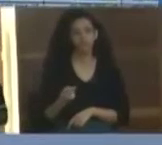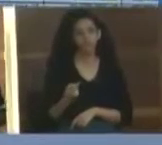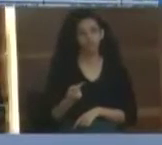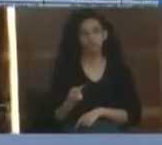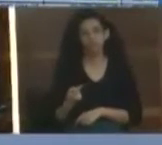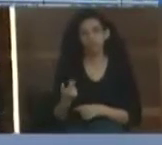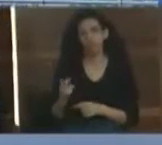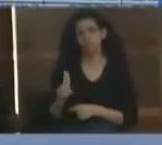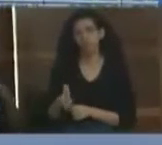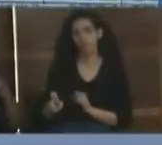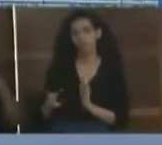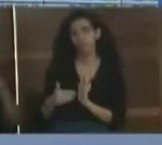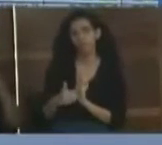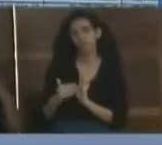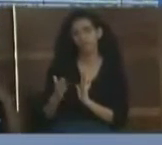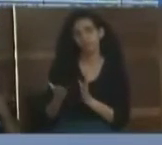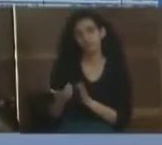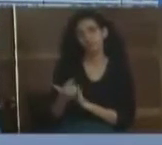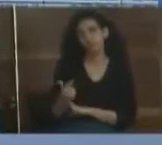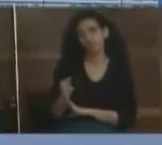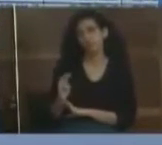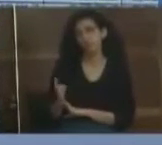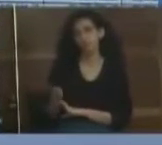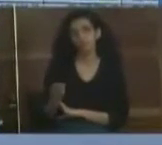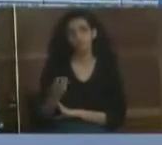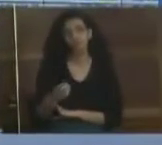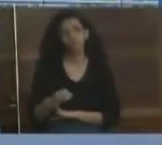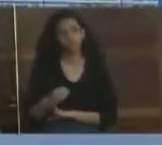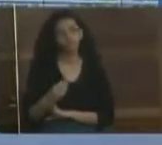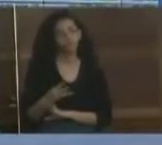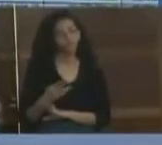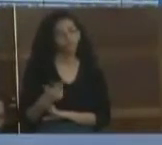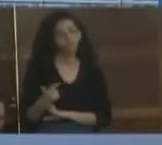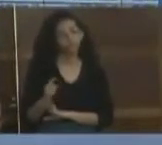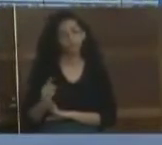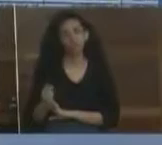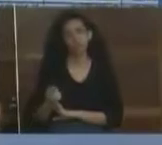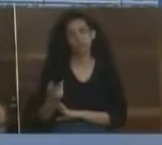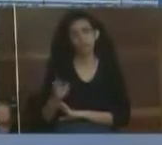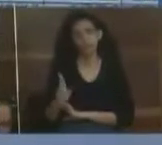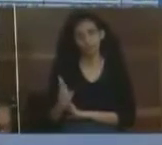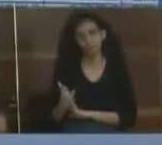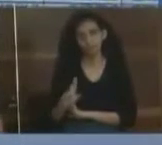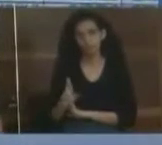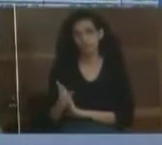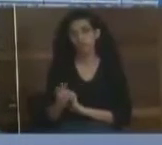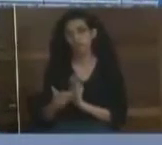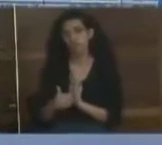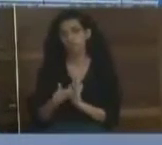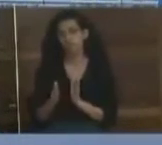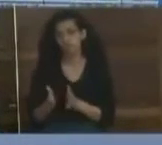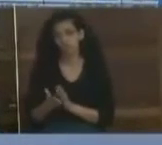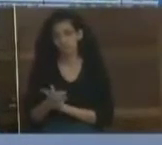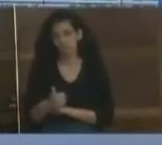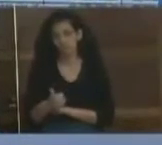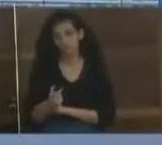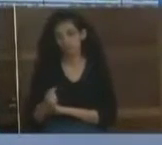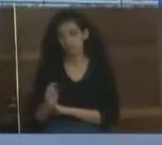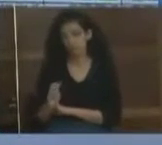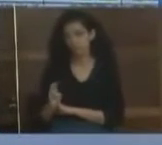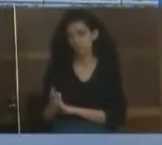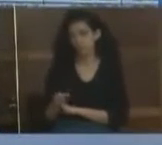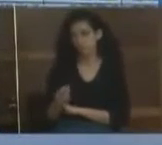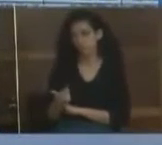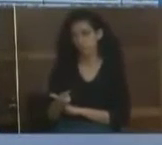desempenhado no terceiro quadrimestre de dois milhões 918 mil reais despesa empenhada até o 3º quadrimestre de 10